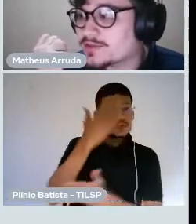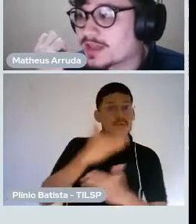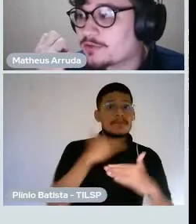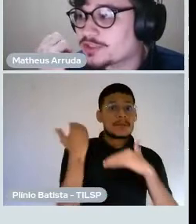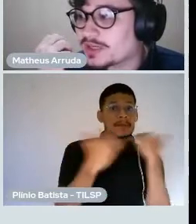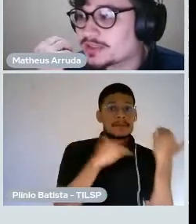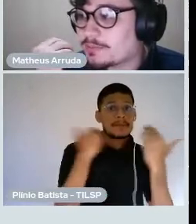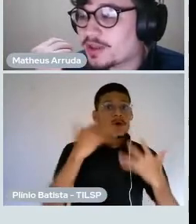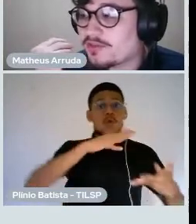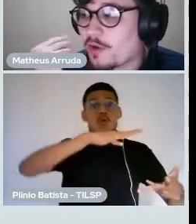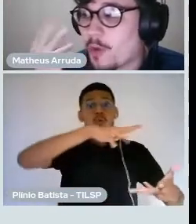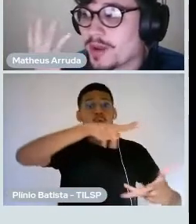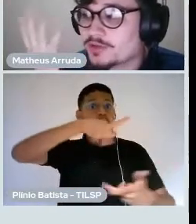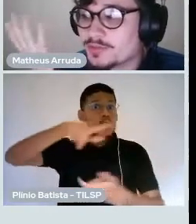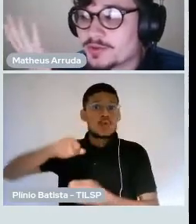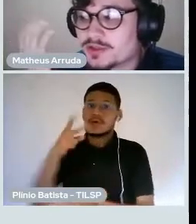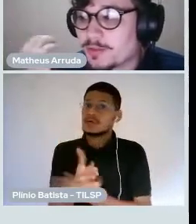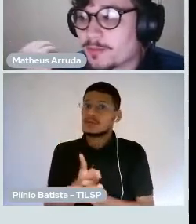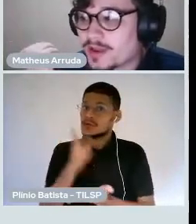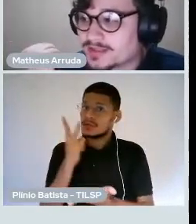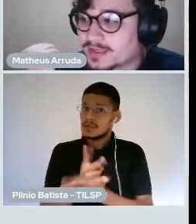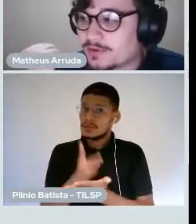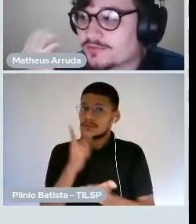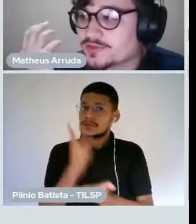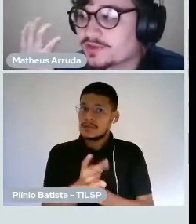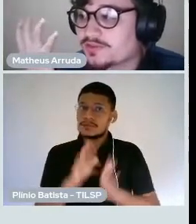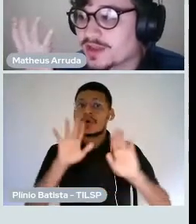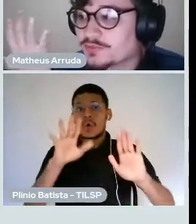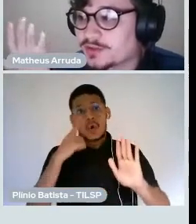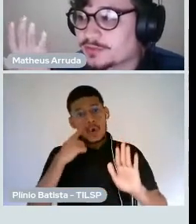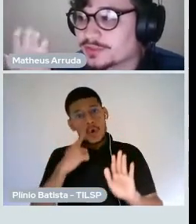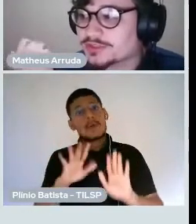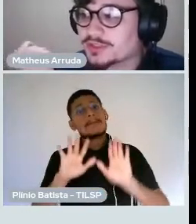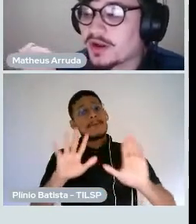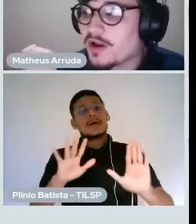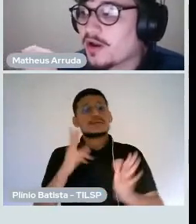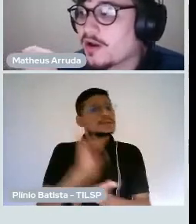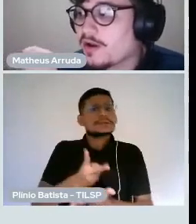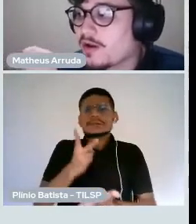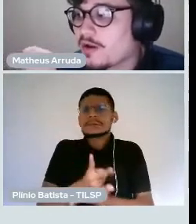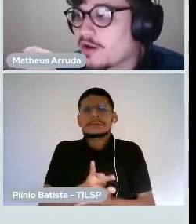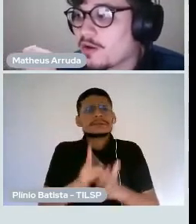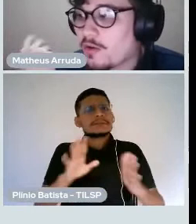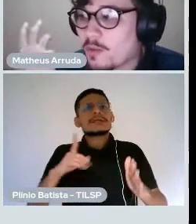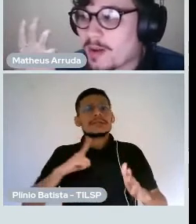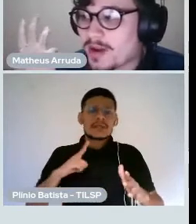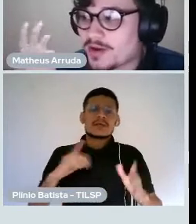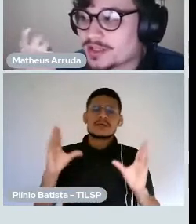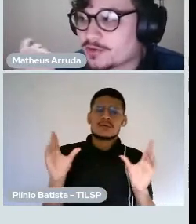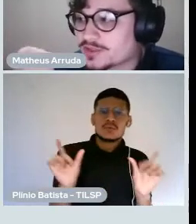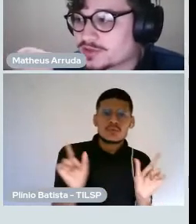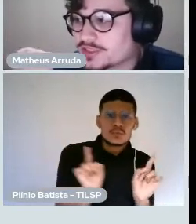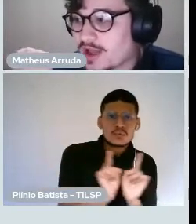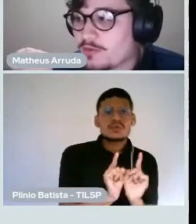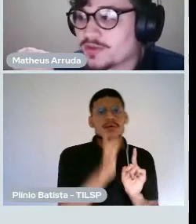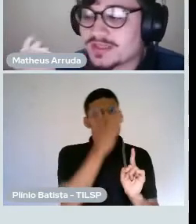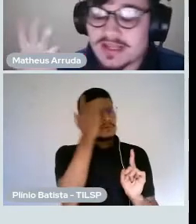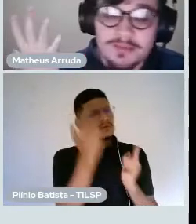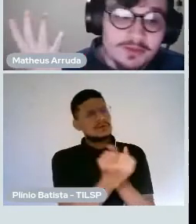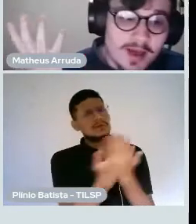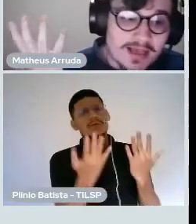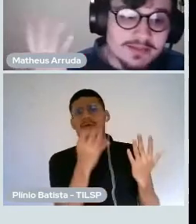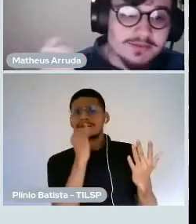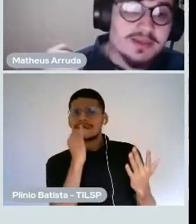No entanto, isso é constante. Pode haver um aumento ou diminuição da população em função de diversos fatores, como a melhoria de condições de